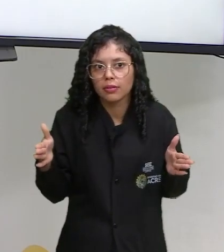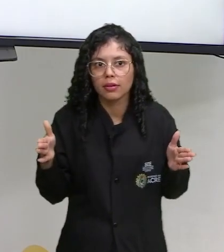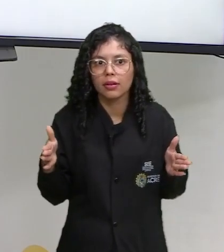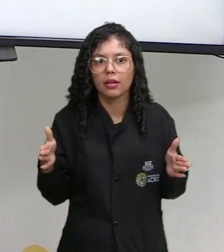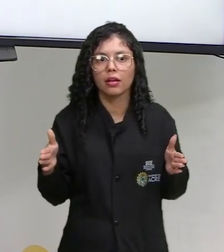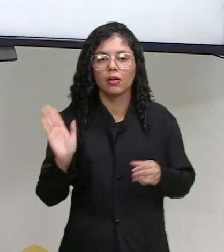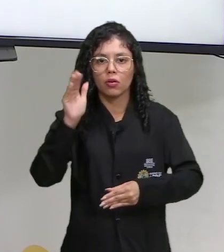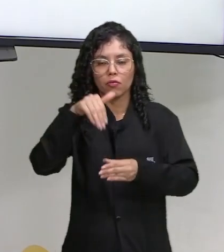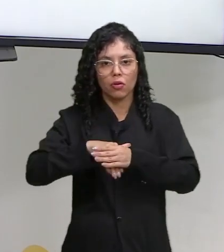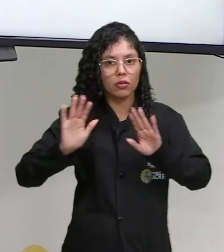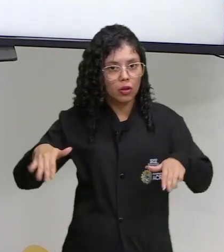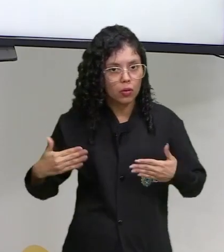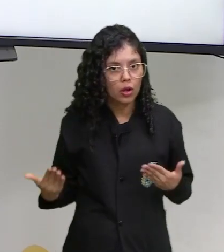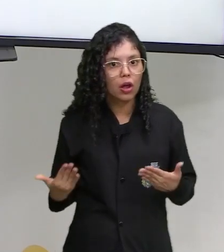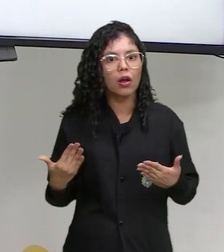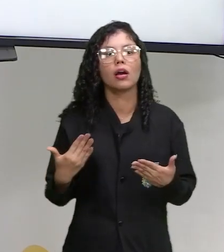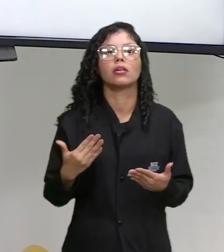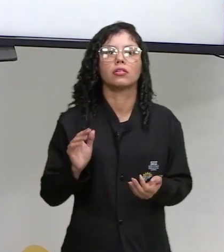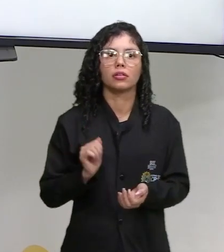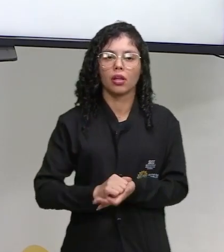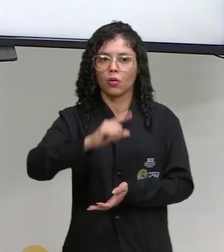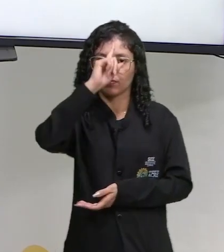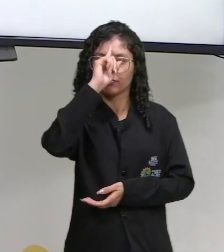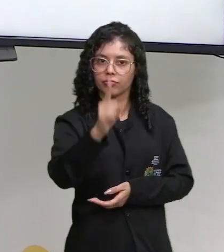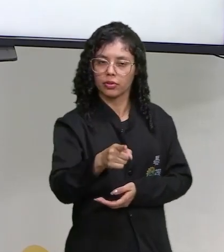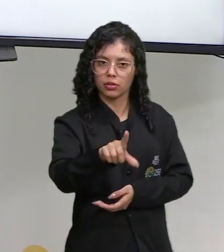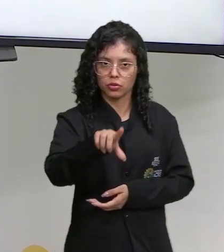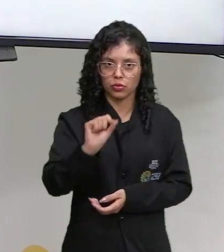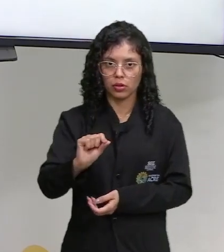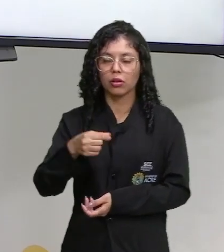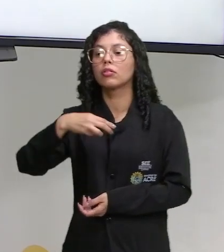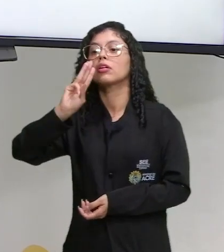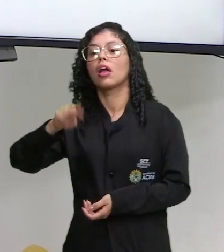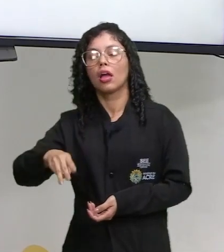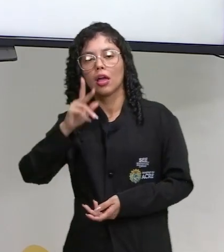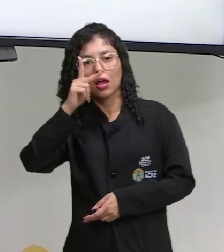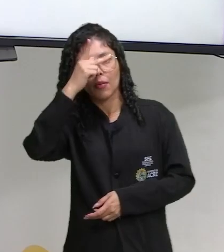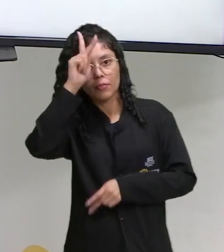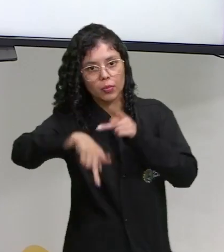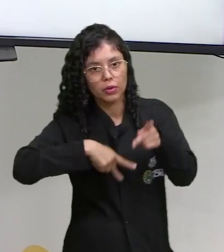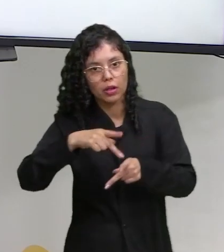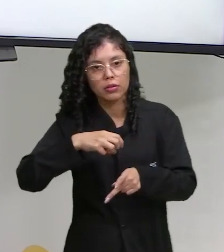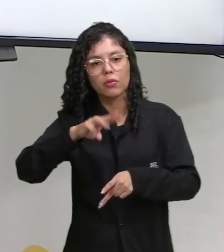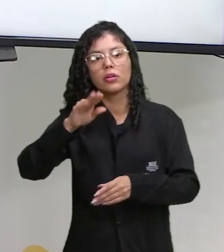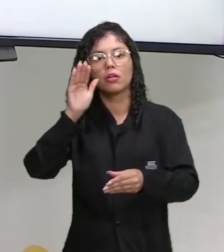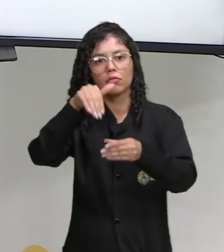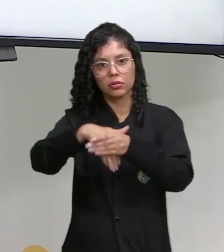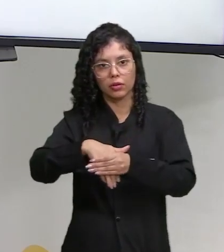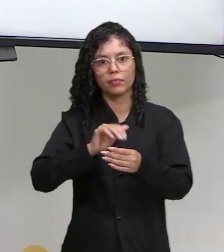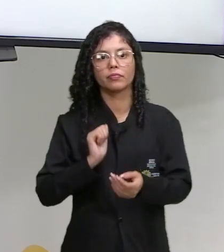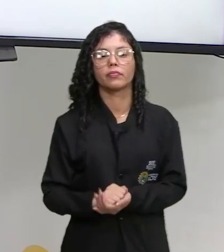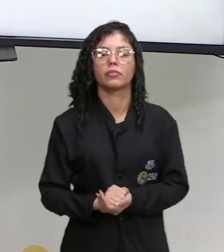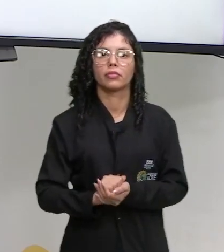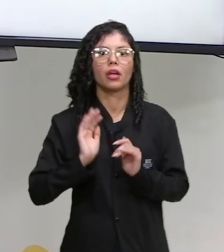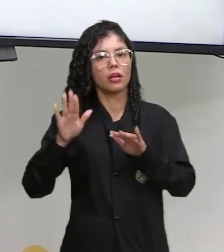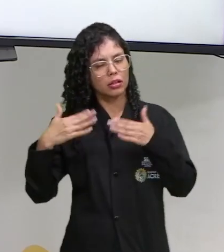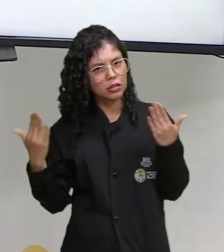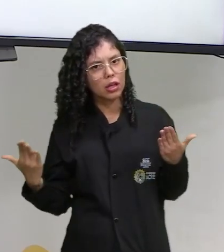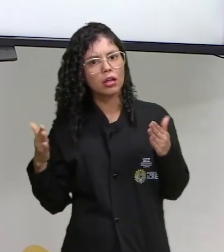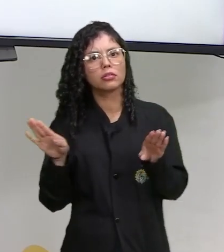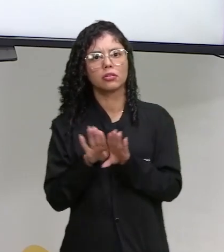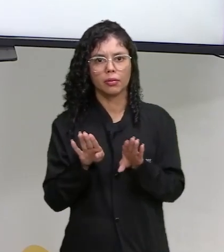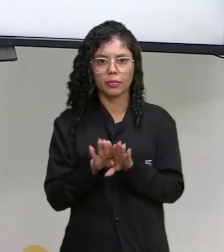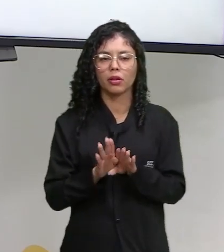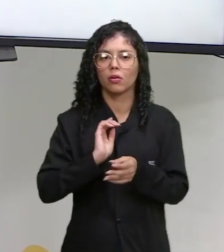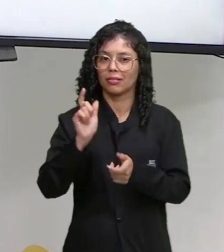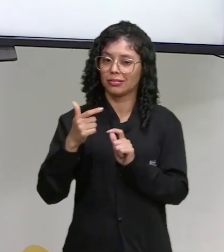um voto na qual você tem o coronel decidindo quem a população ali ao seu redor iria votar e, claro, um período marcado por